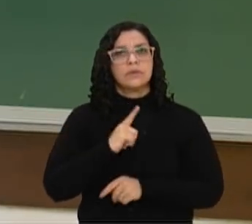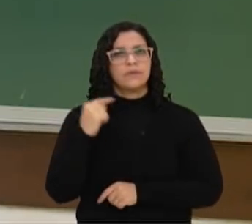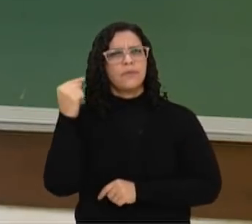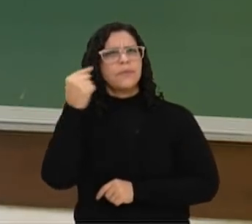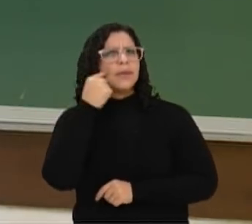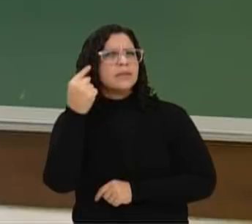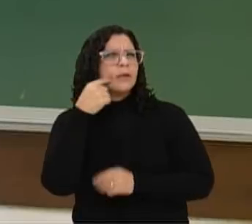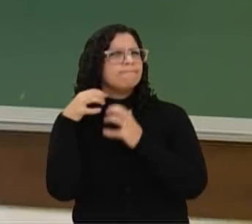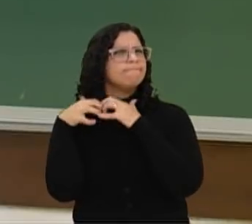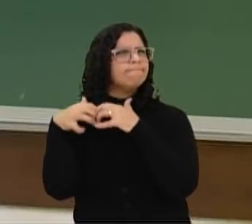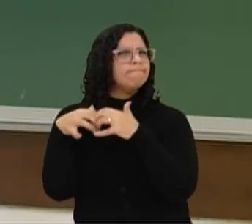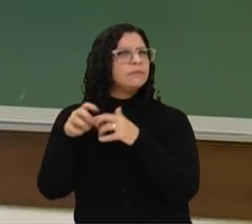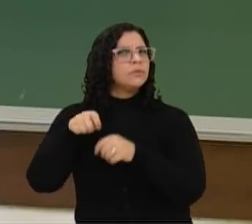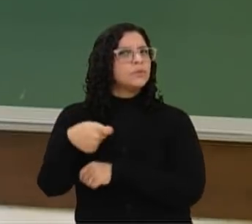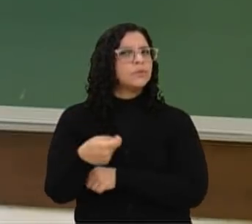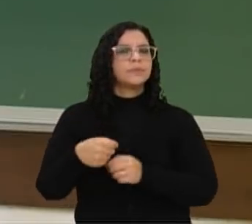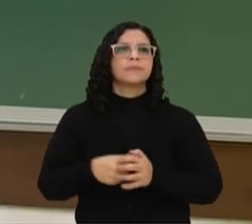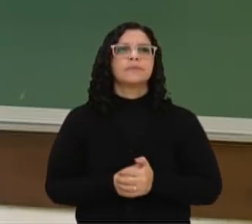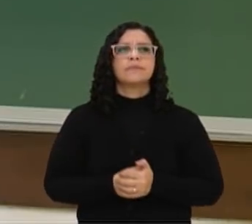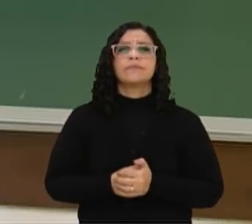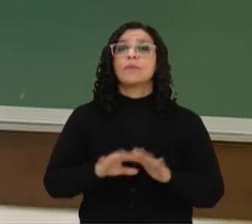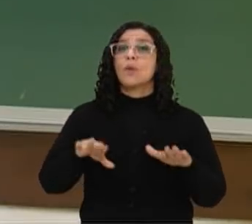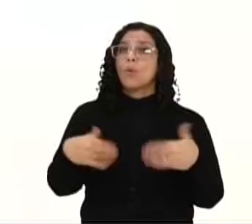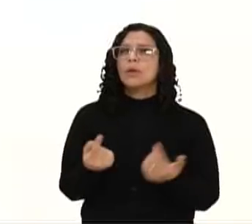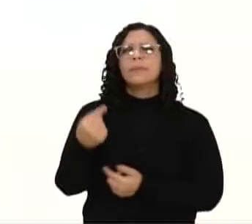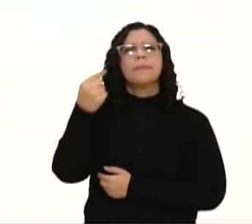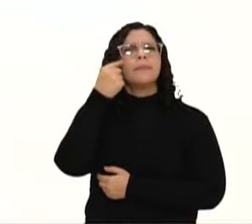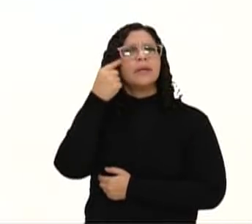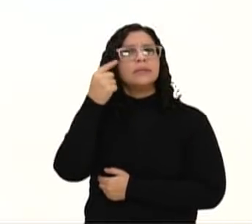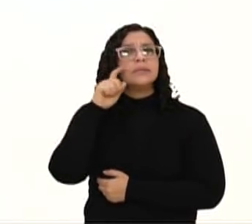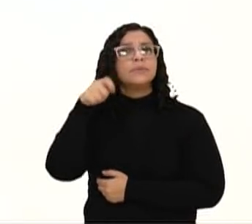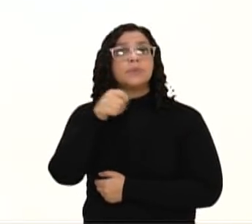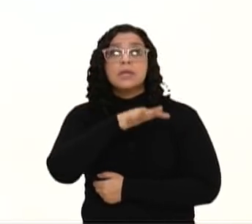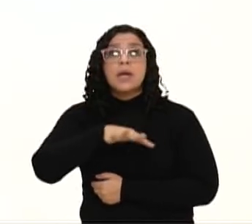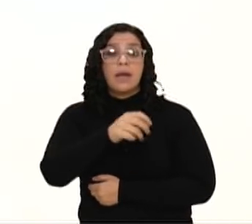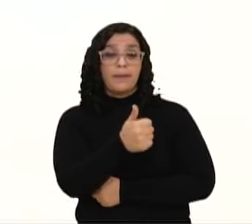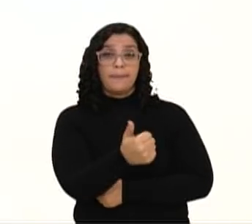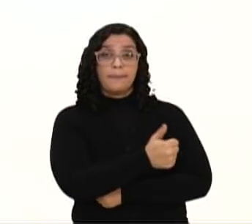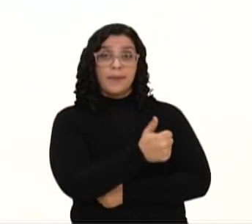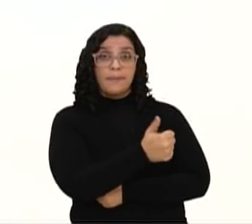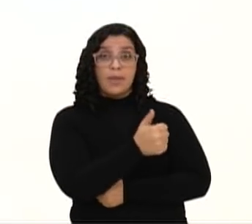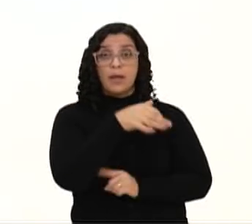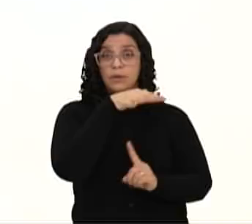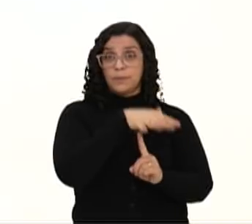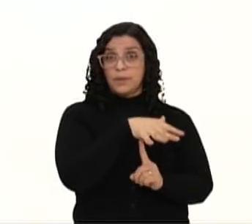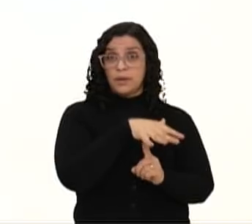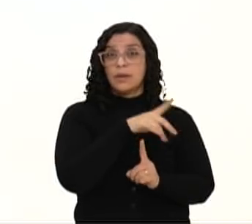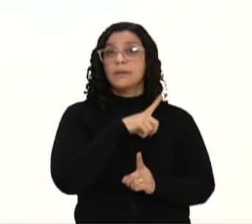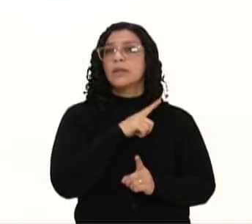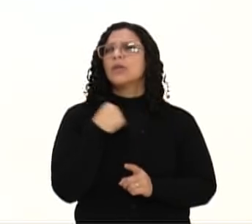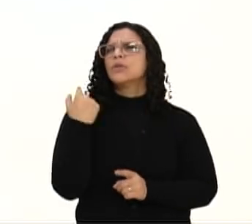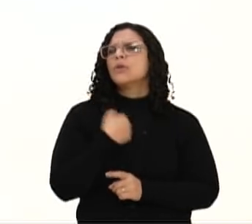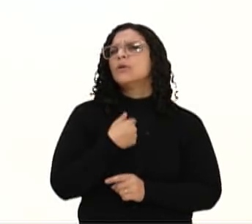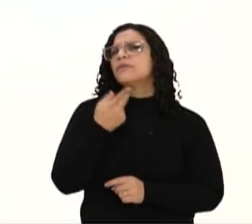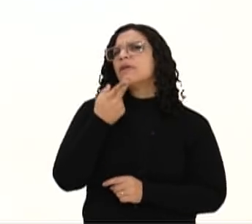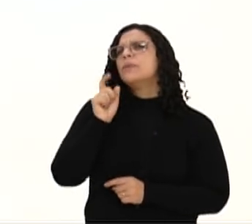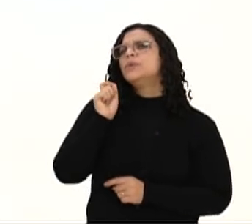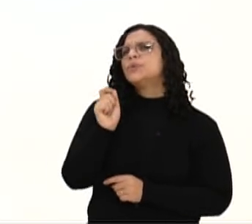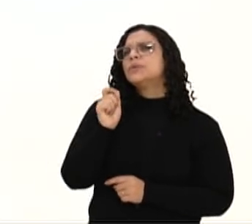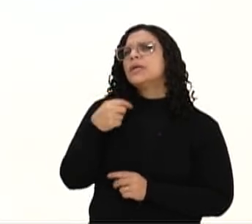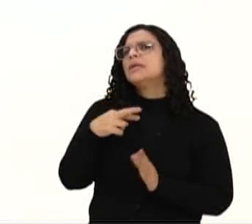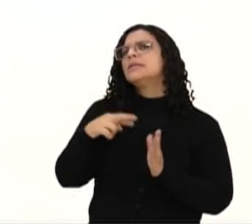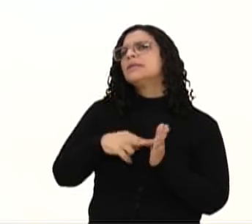vamos pensar um pouquinho a respeito disso. Quando pensamos nas atividades do setor primário paranaense, é possível afirmar que